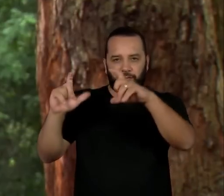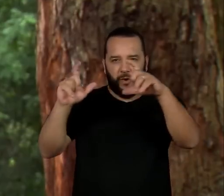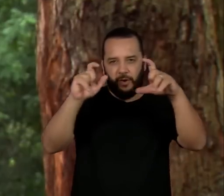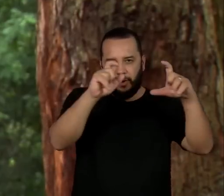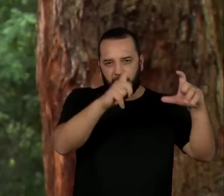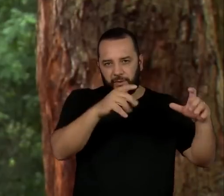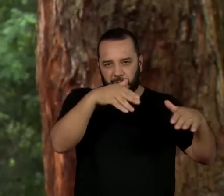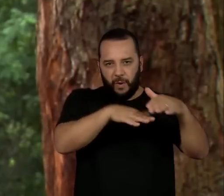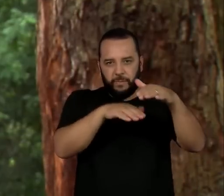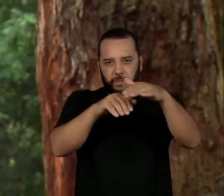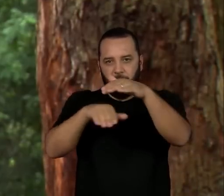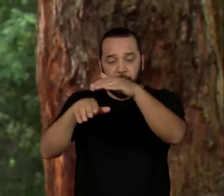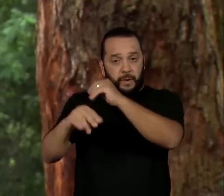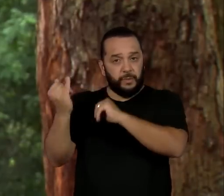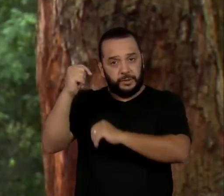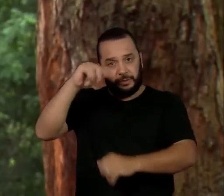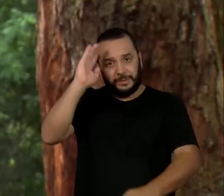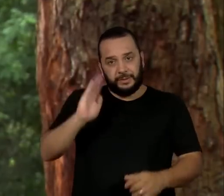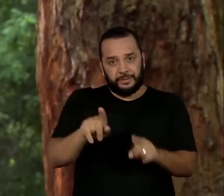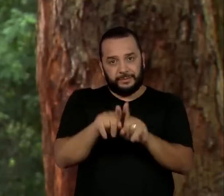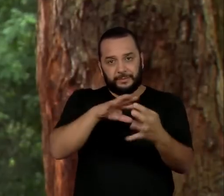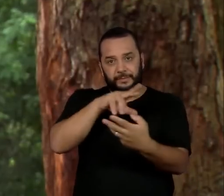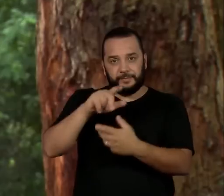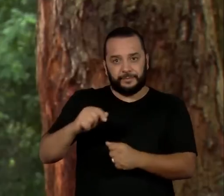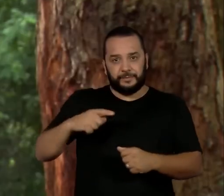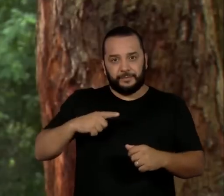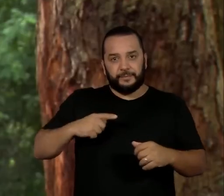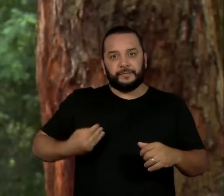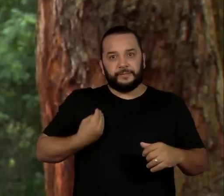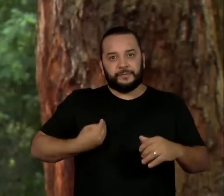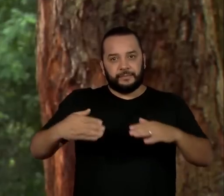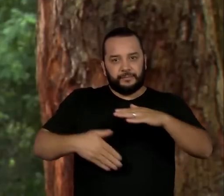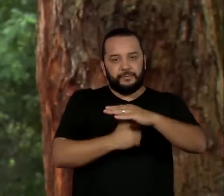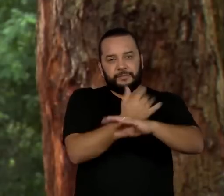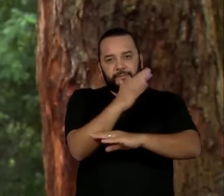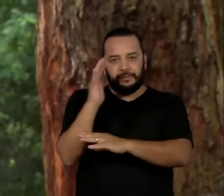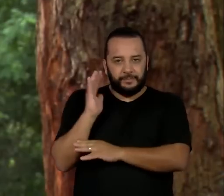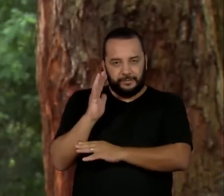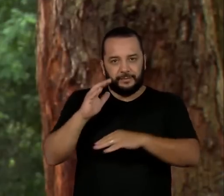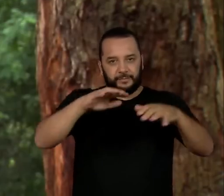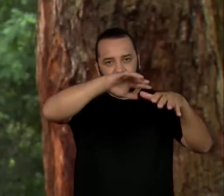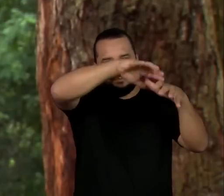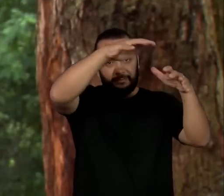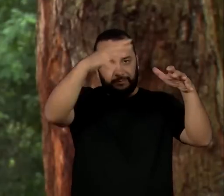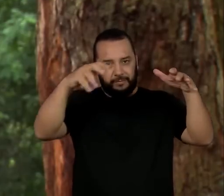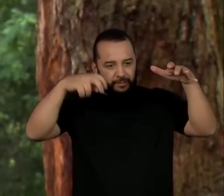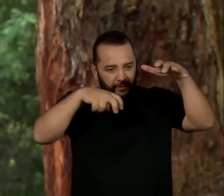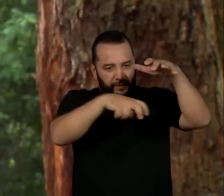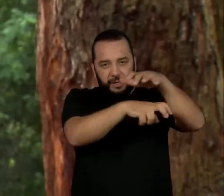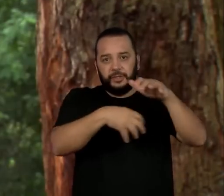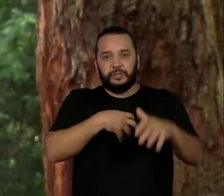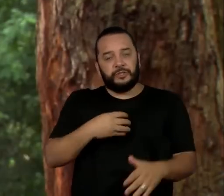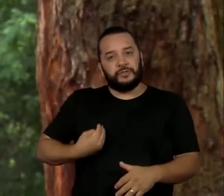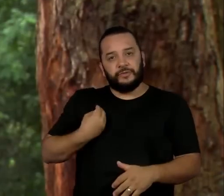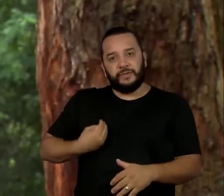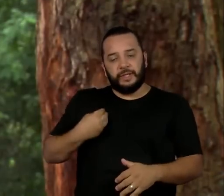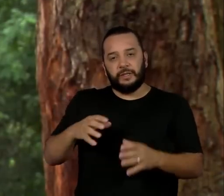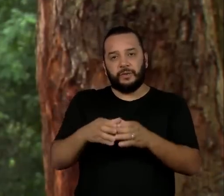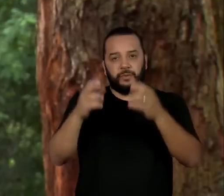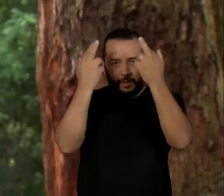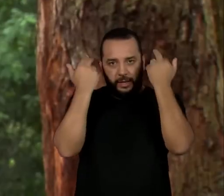em liberdade e mais 3.500 vivendo em cativeiro. O elefante asiático é menor do que